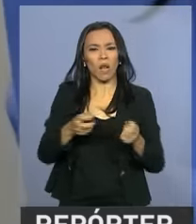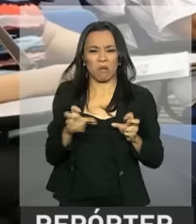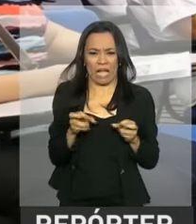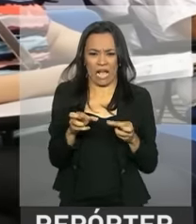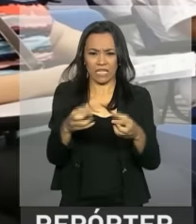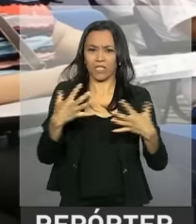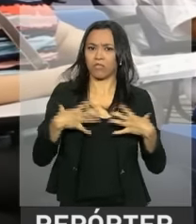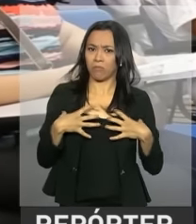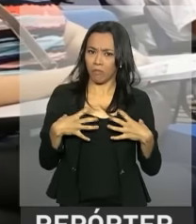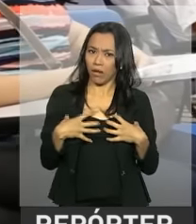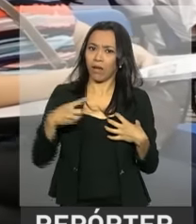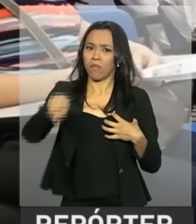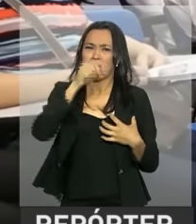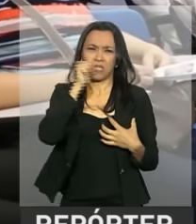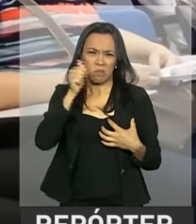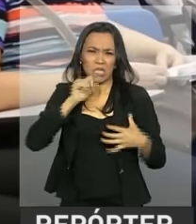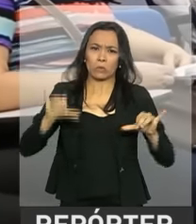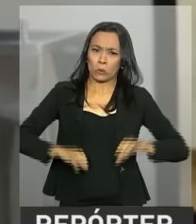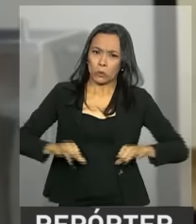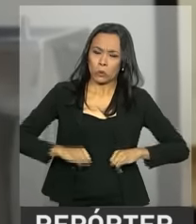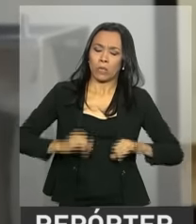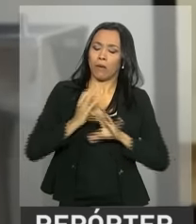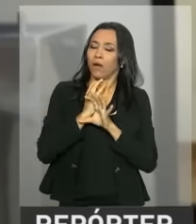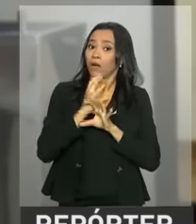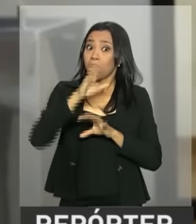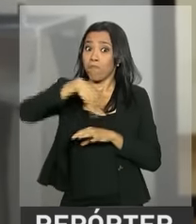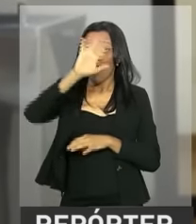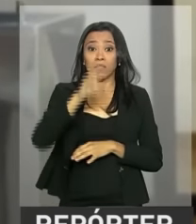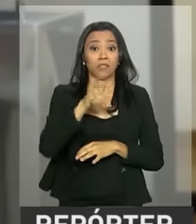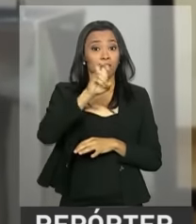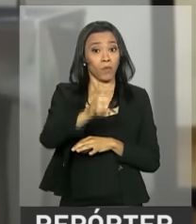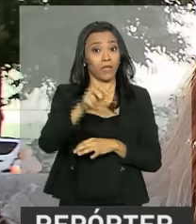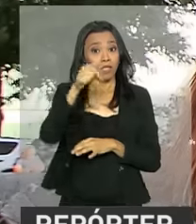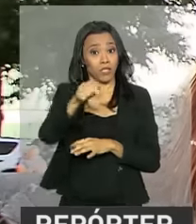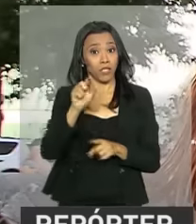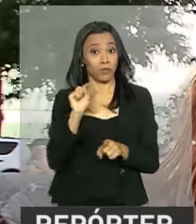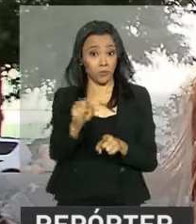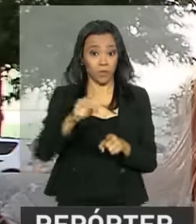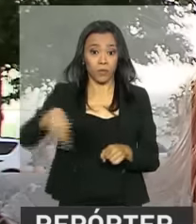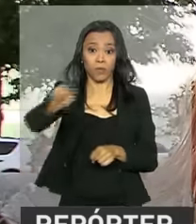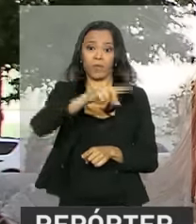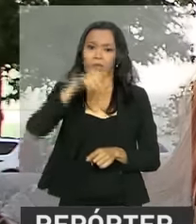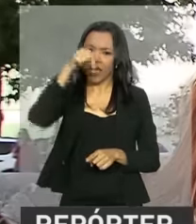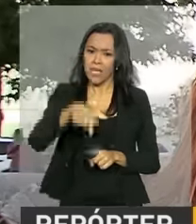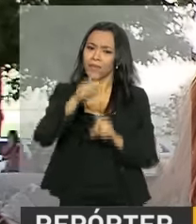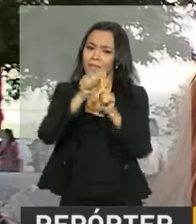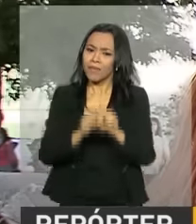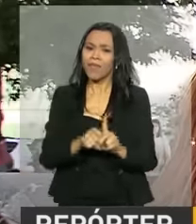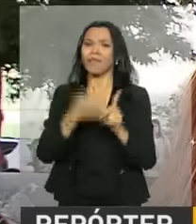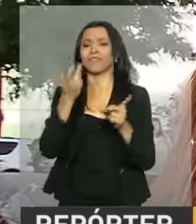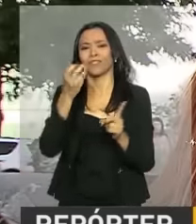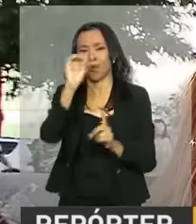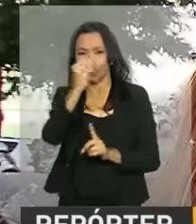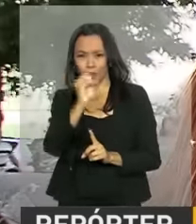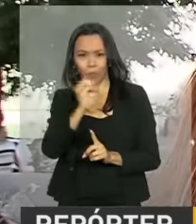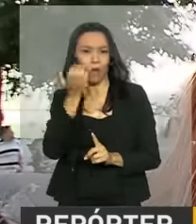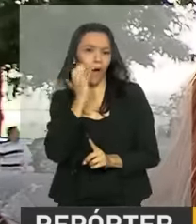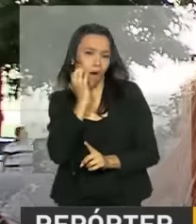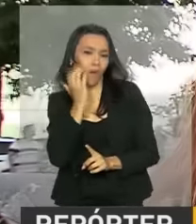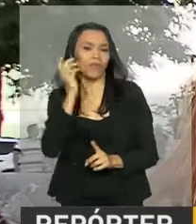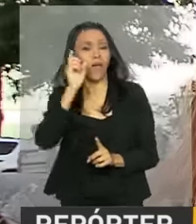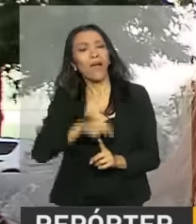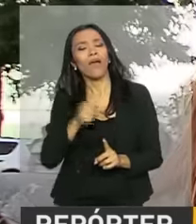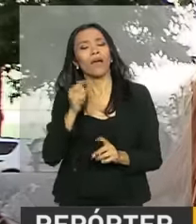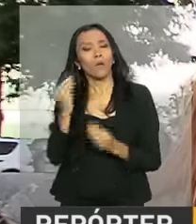que mais mata mulher e afeta por ano mais de 57000 brasileiras com este mês dedicado aos cuidados e prevenção ao